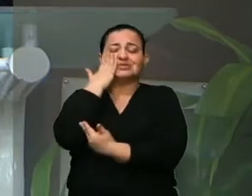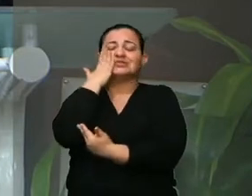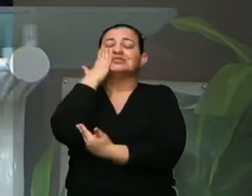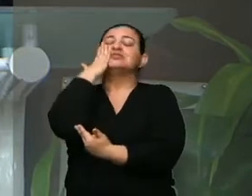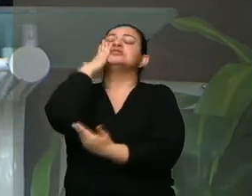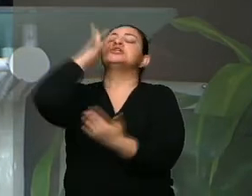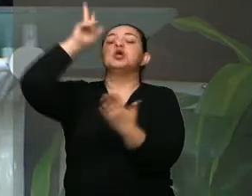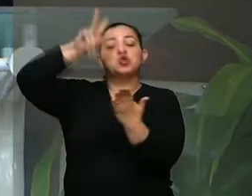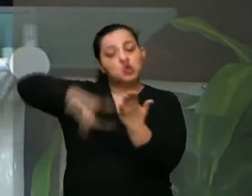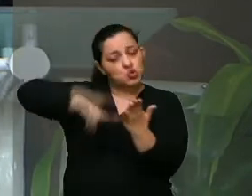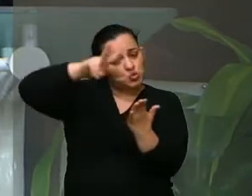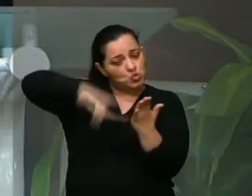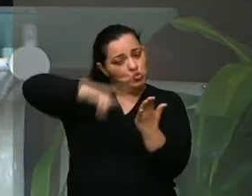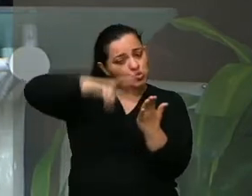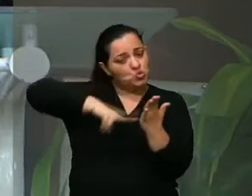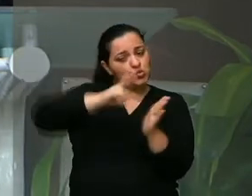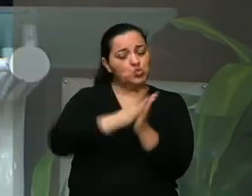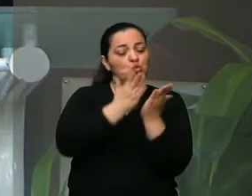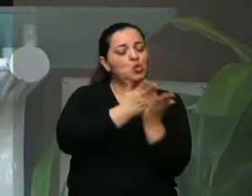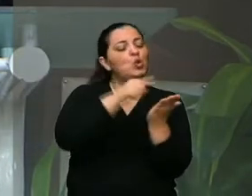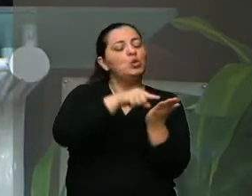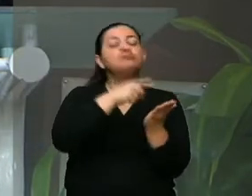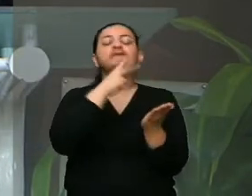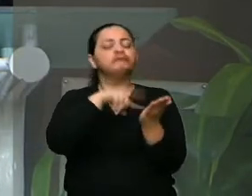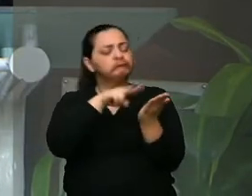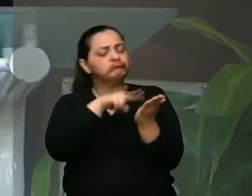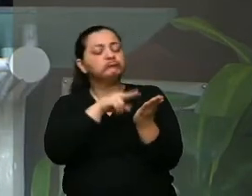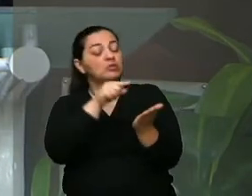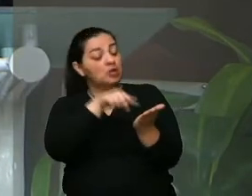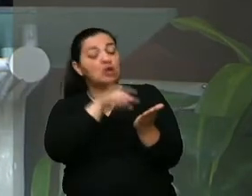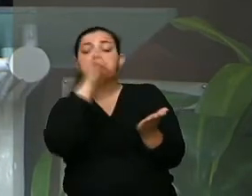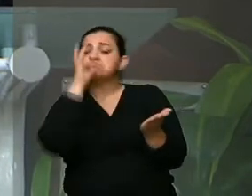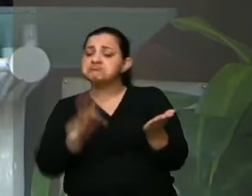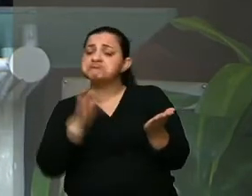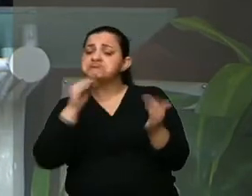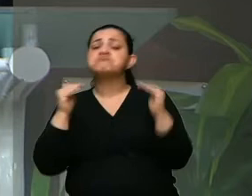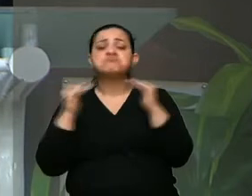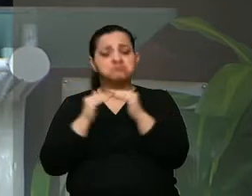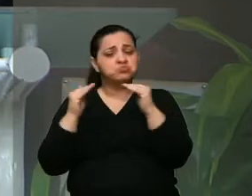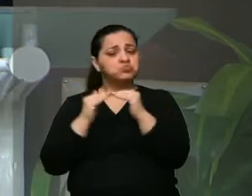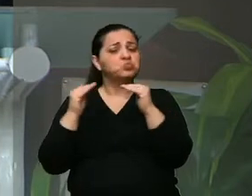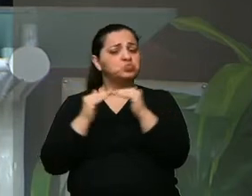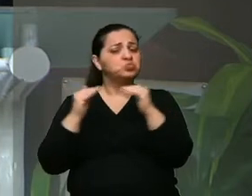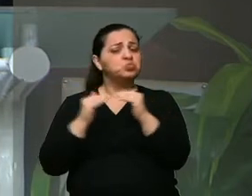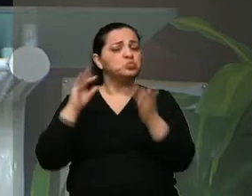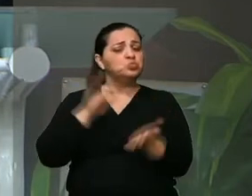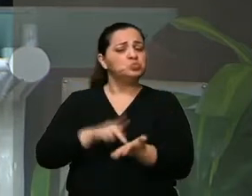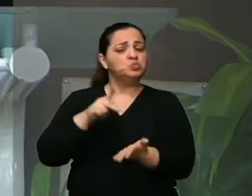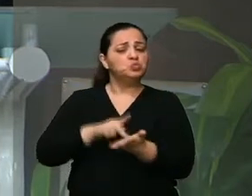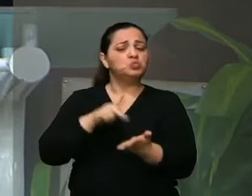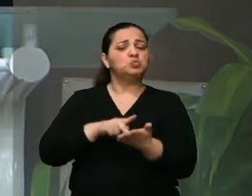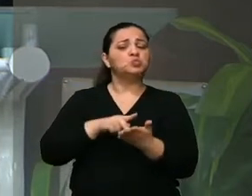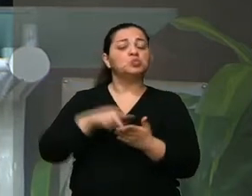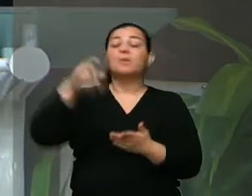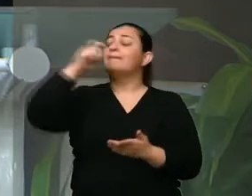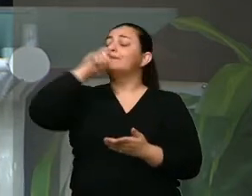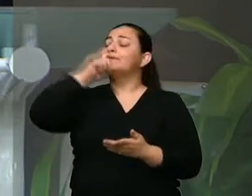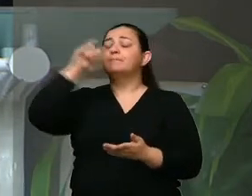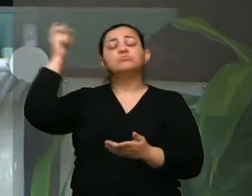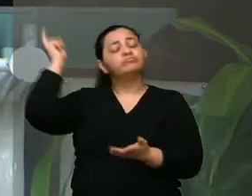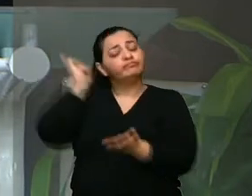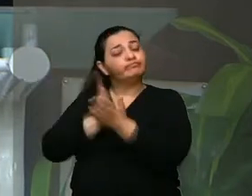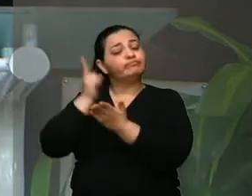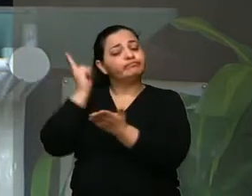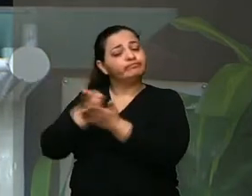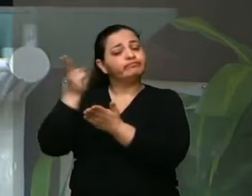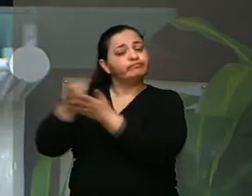lê a tua palavra e diz isto é exatamente a verdade isto é o que o meu pai disse